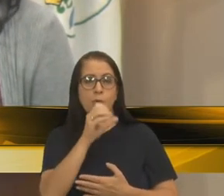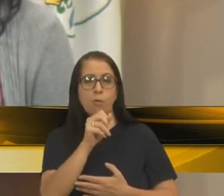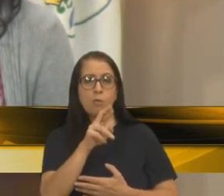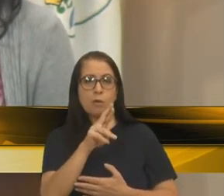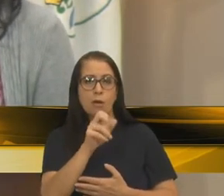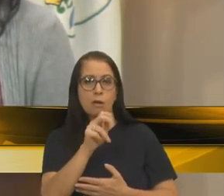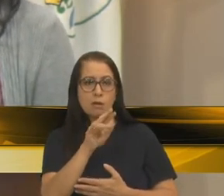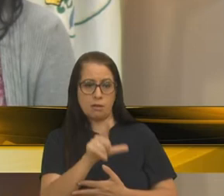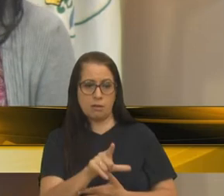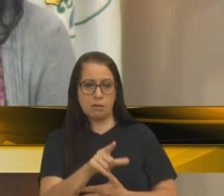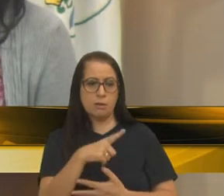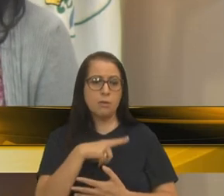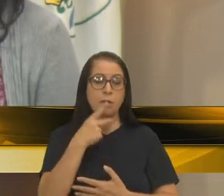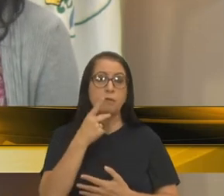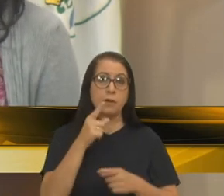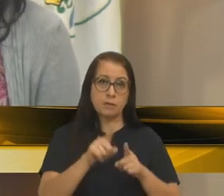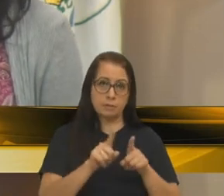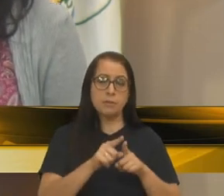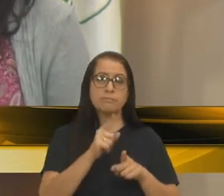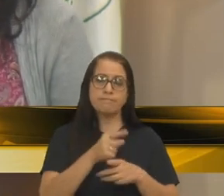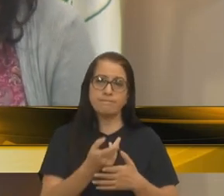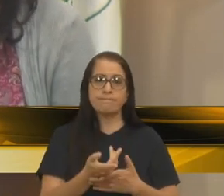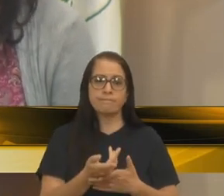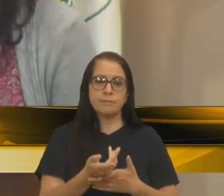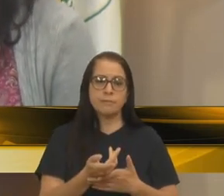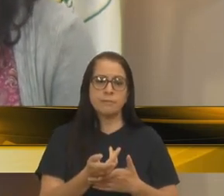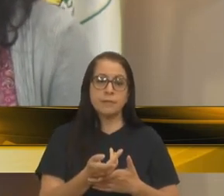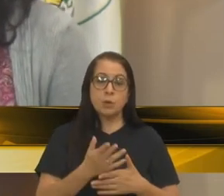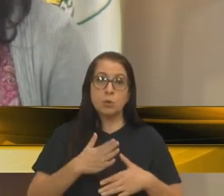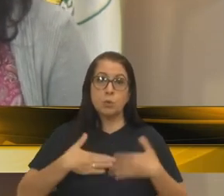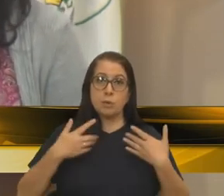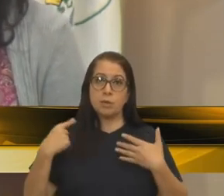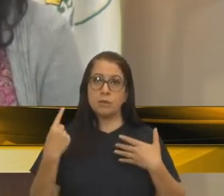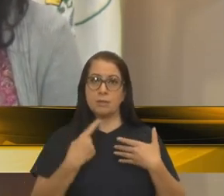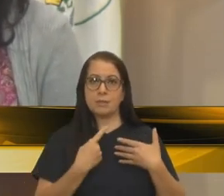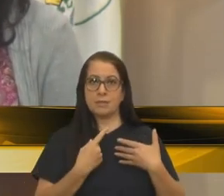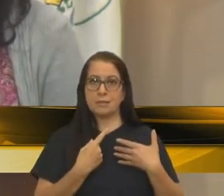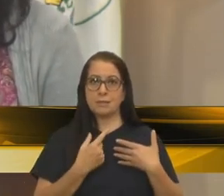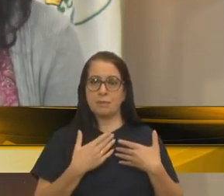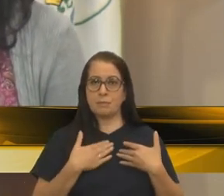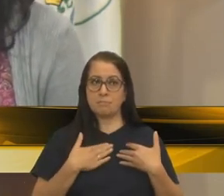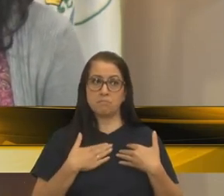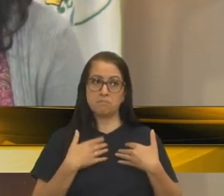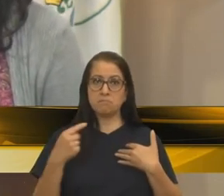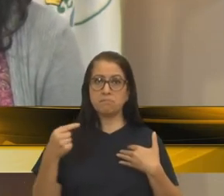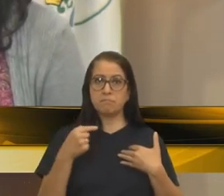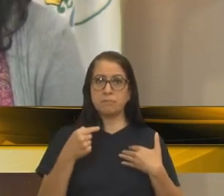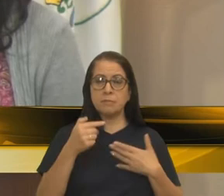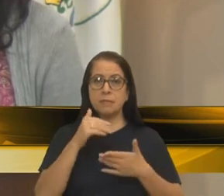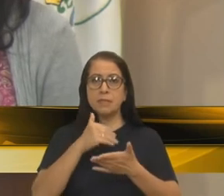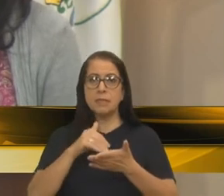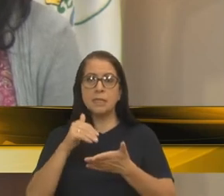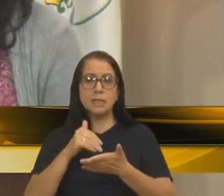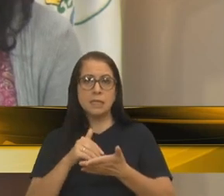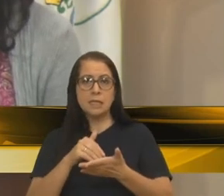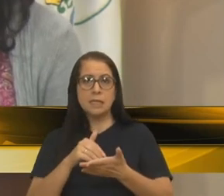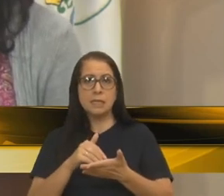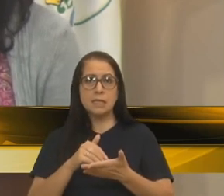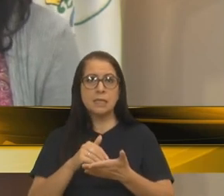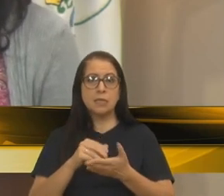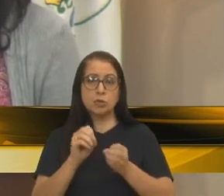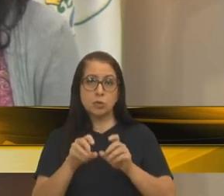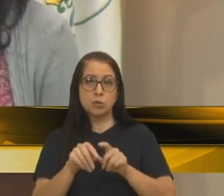eu quero dizer que é uma surpresa muito negativa, né, a secretária de Educação